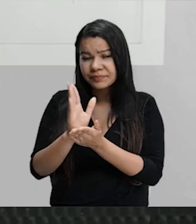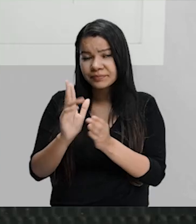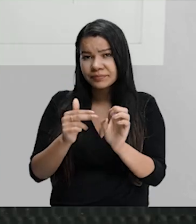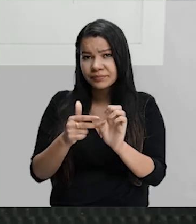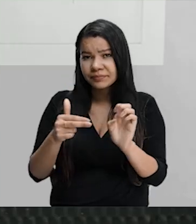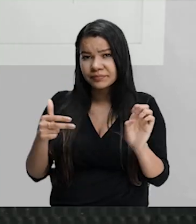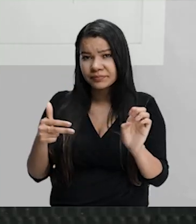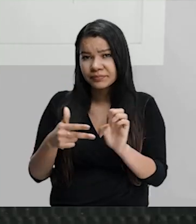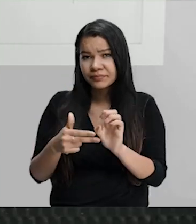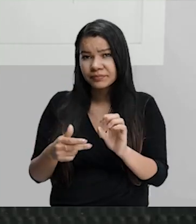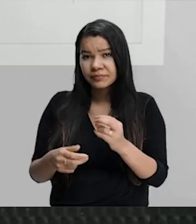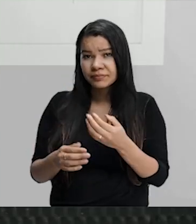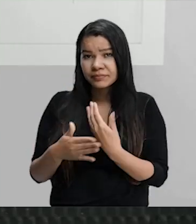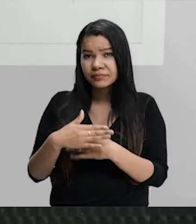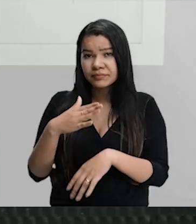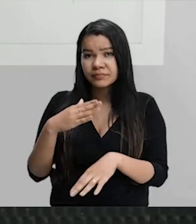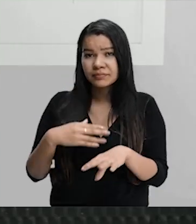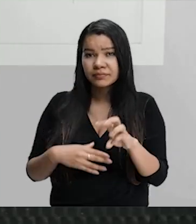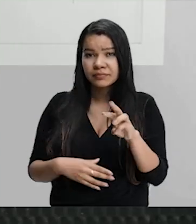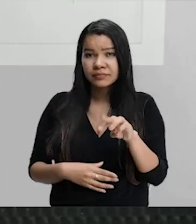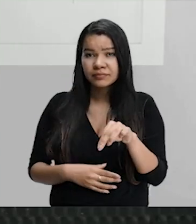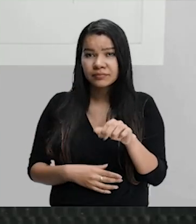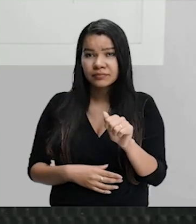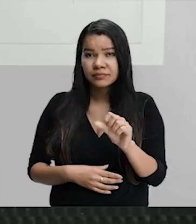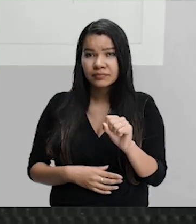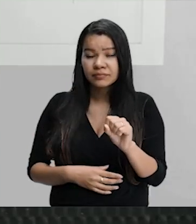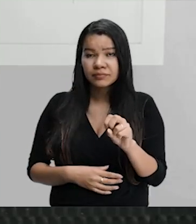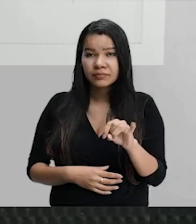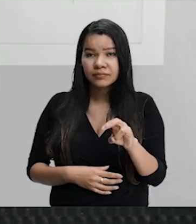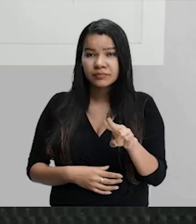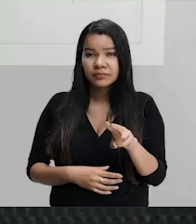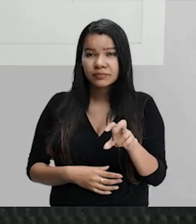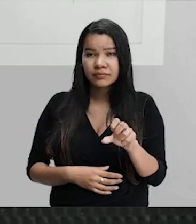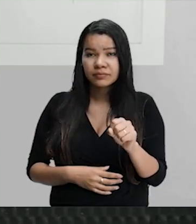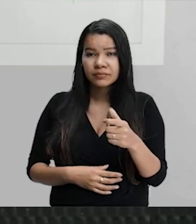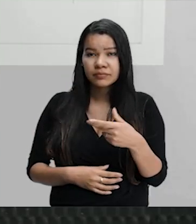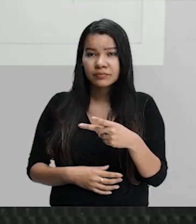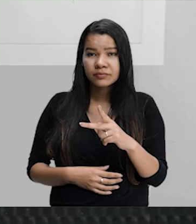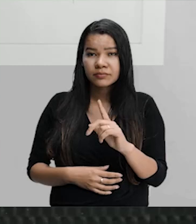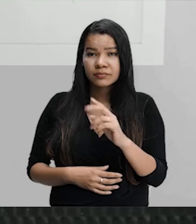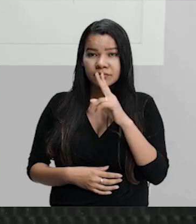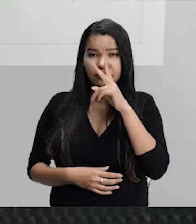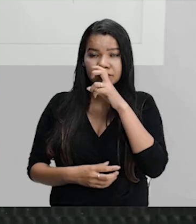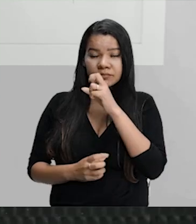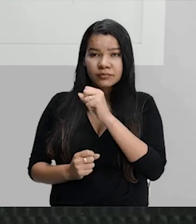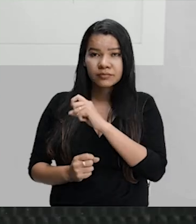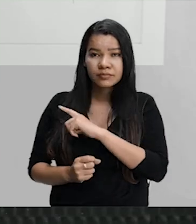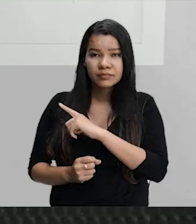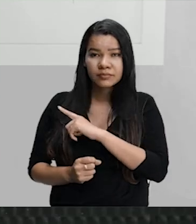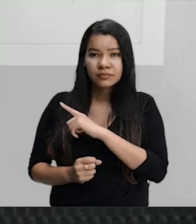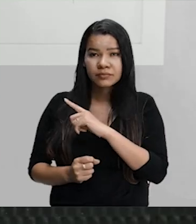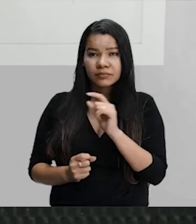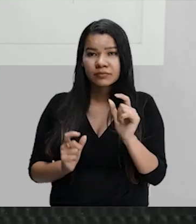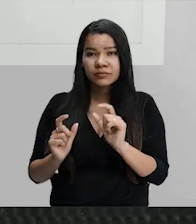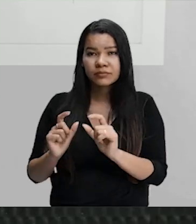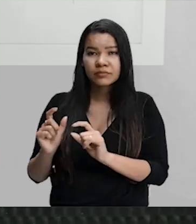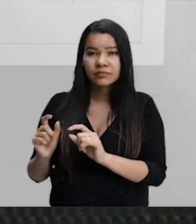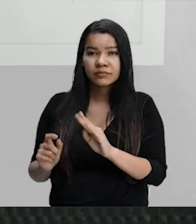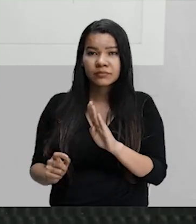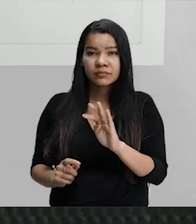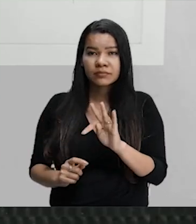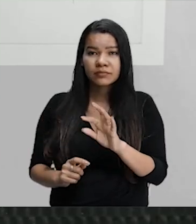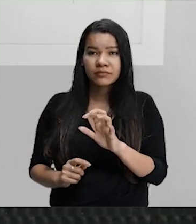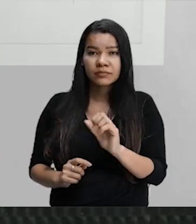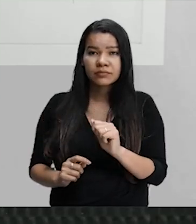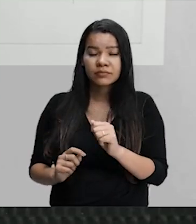é, mais massivos. Tá, ok? Então esse é o poder que tem uma partícula beta. Né? A partícula beta tem um poder de